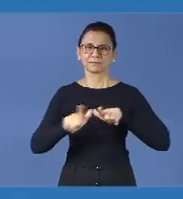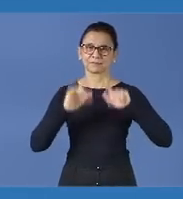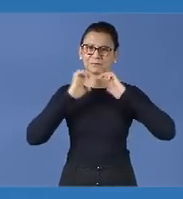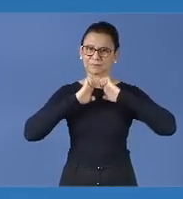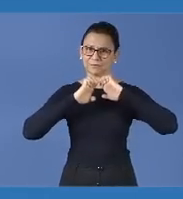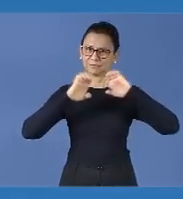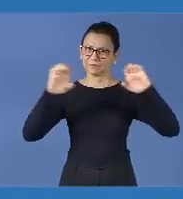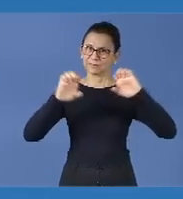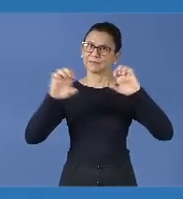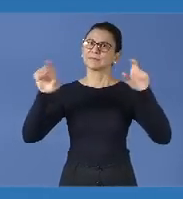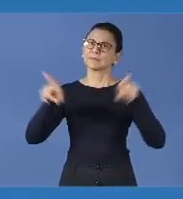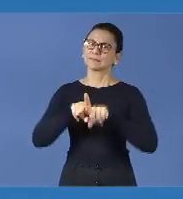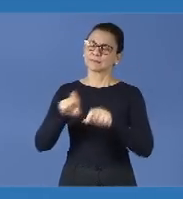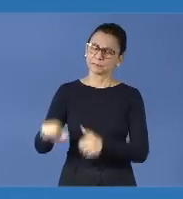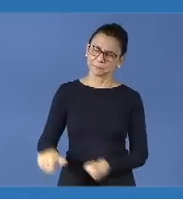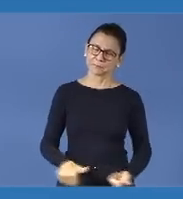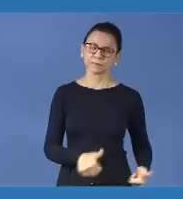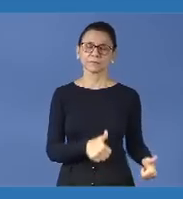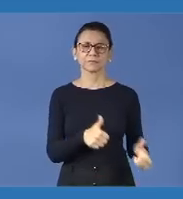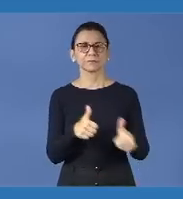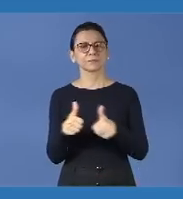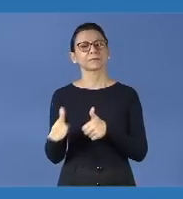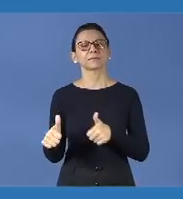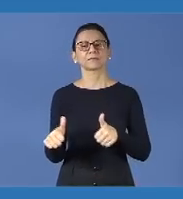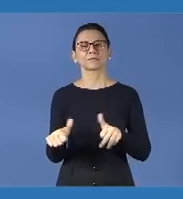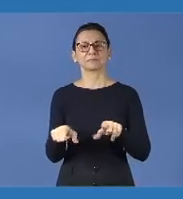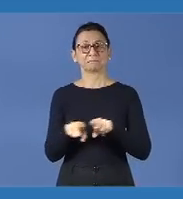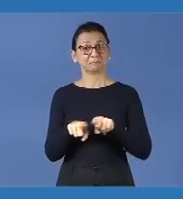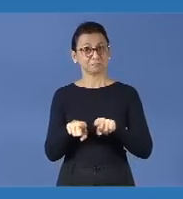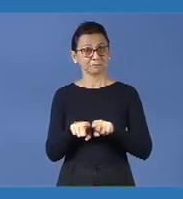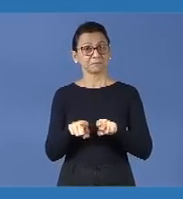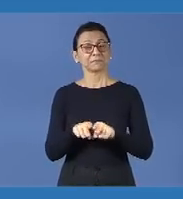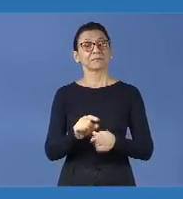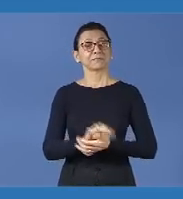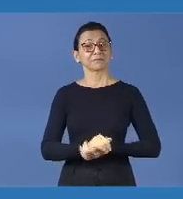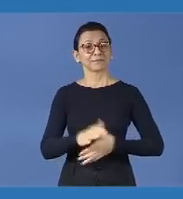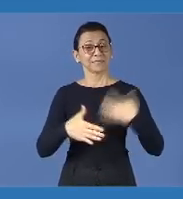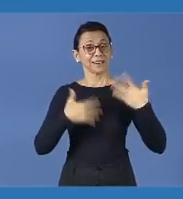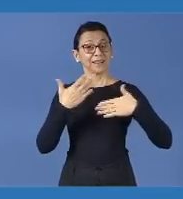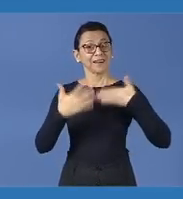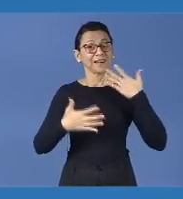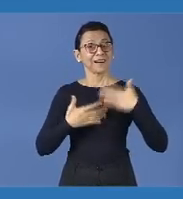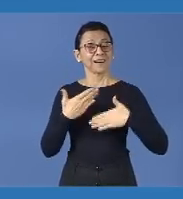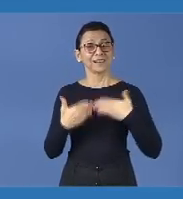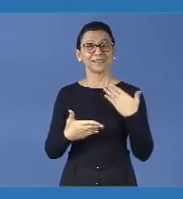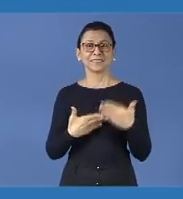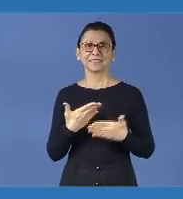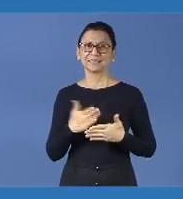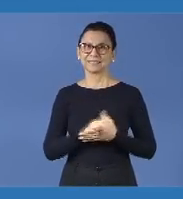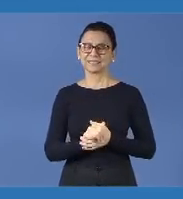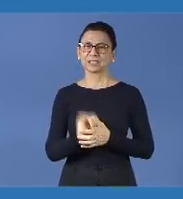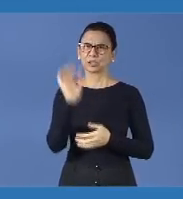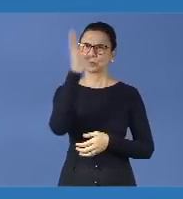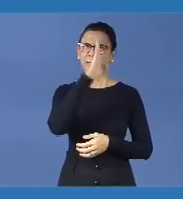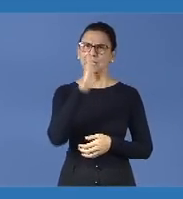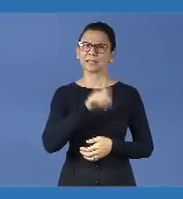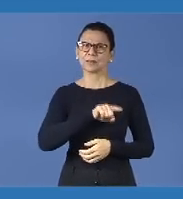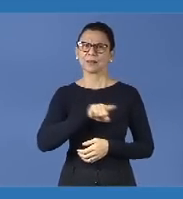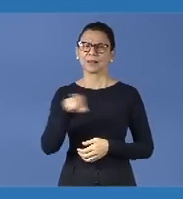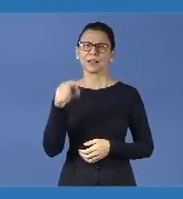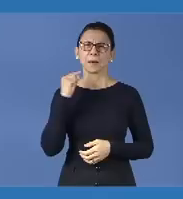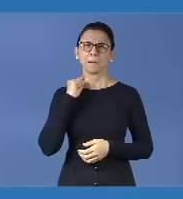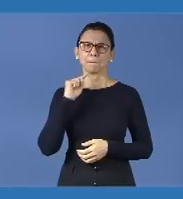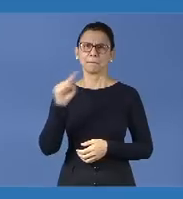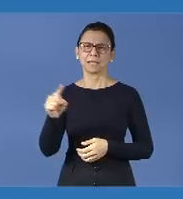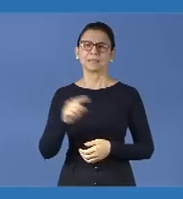evangelização. Batismos também foi outro destaque, que alegrou o nosso coração ao longo de todo o Brasil, lá em Lajinha, no